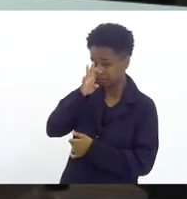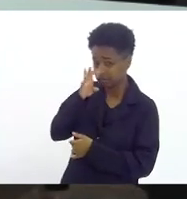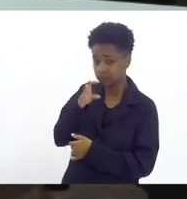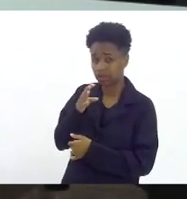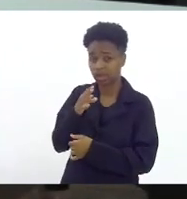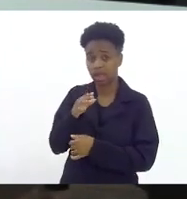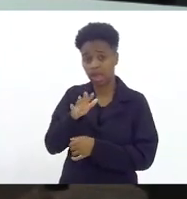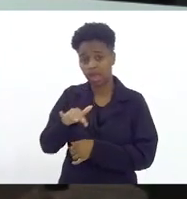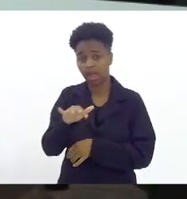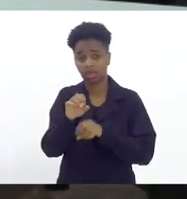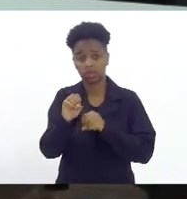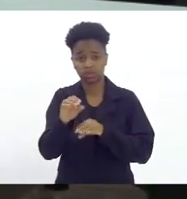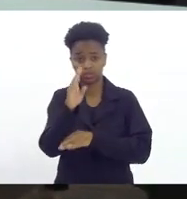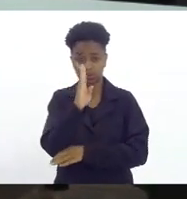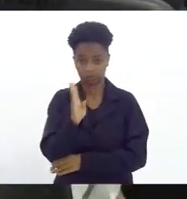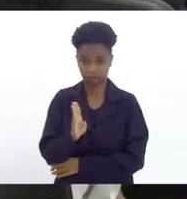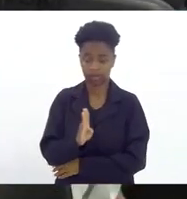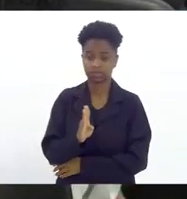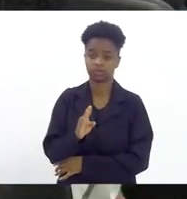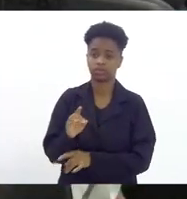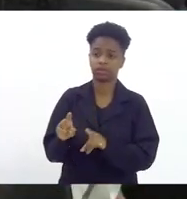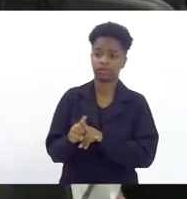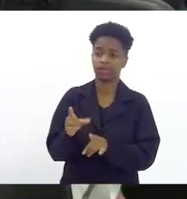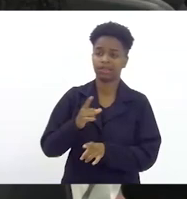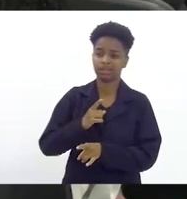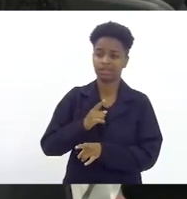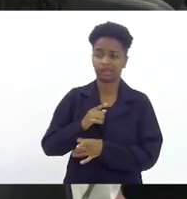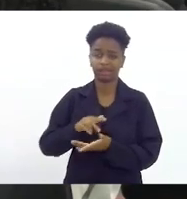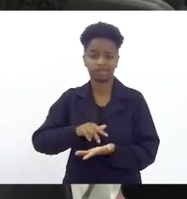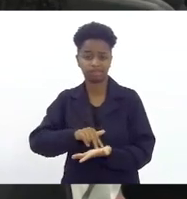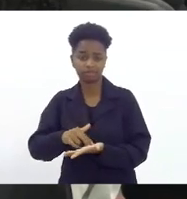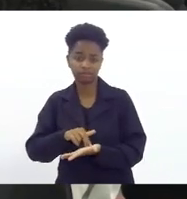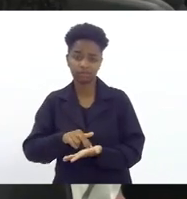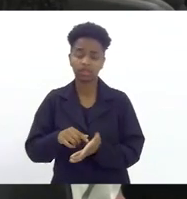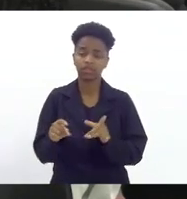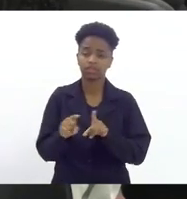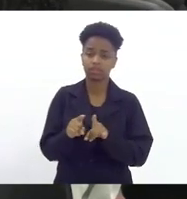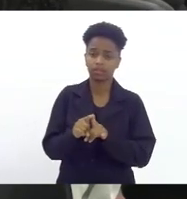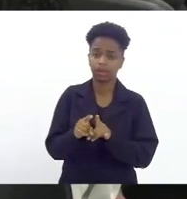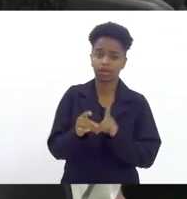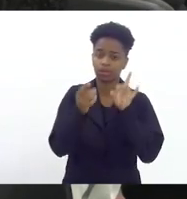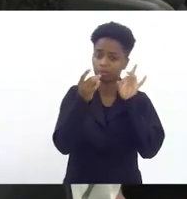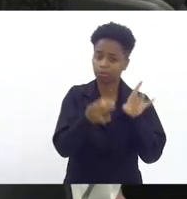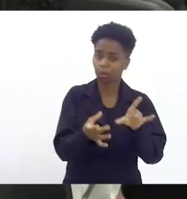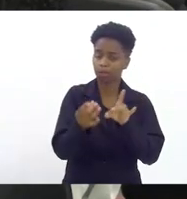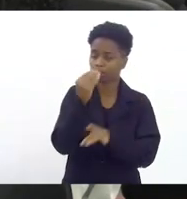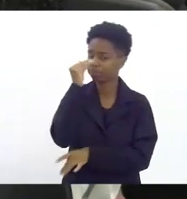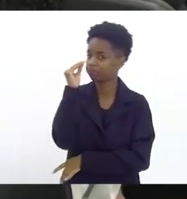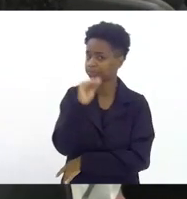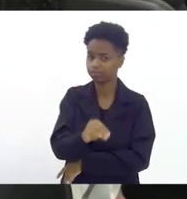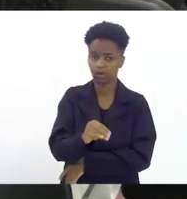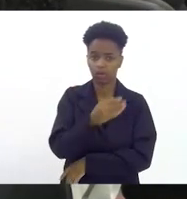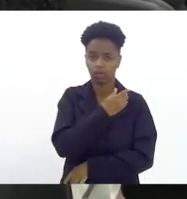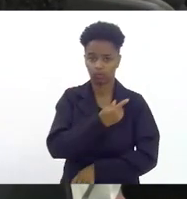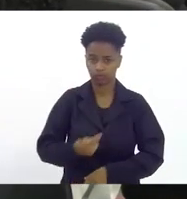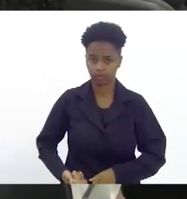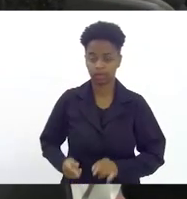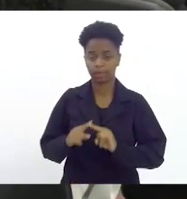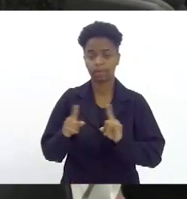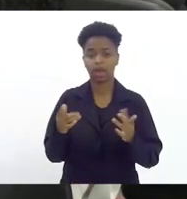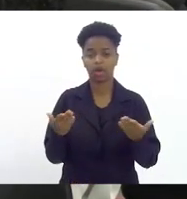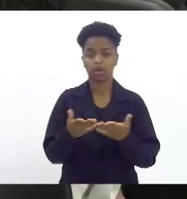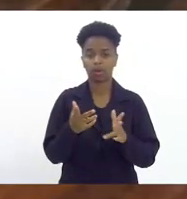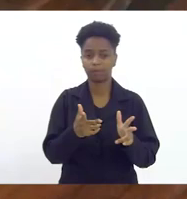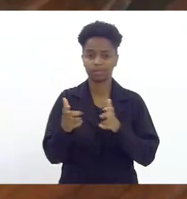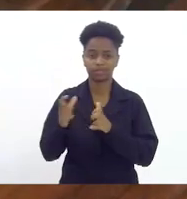bamba da educação brasileira onde tinha várias incertezas e descasos do próprio governo entender que agora a gente tem